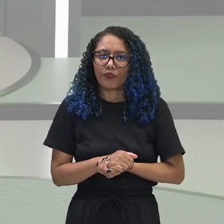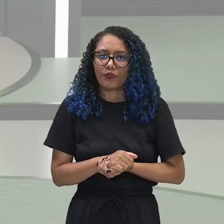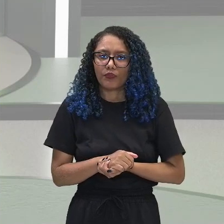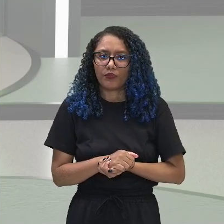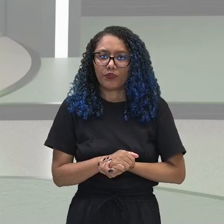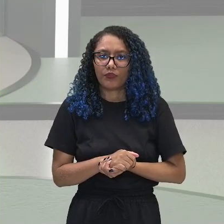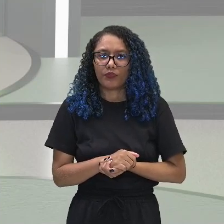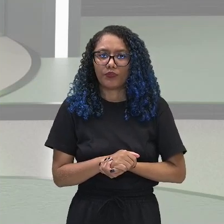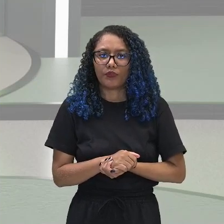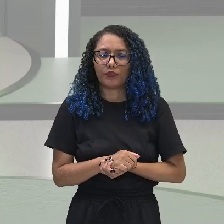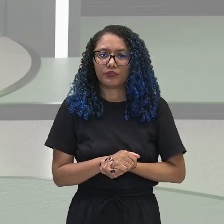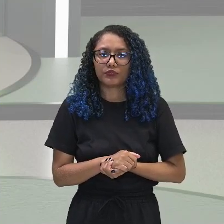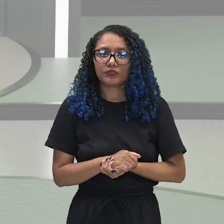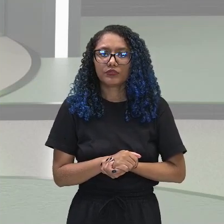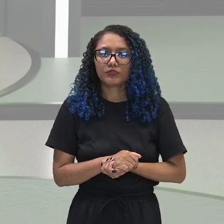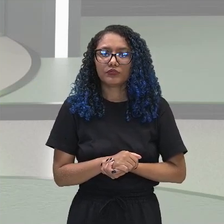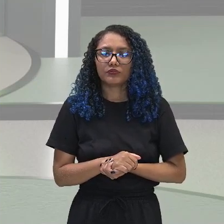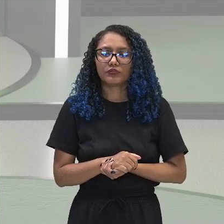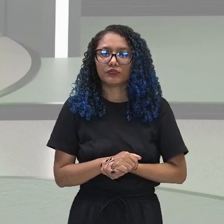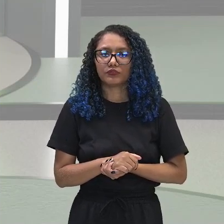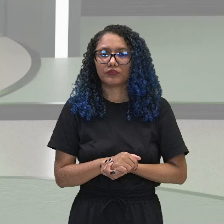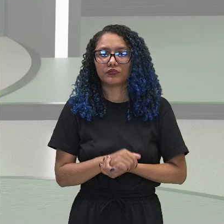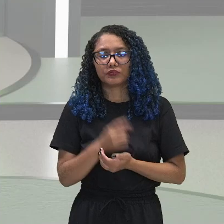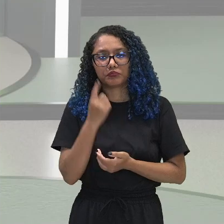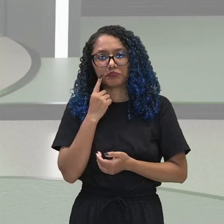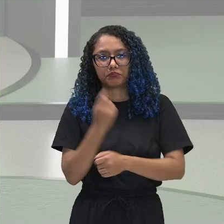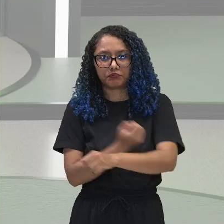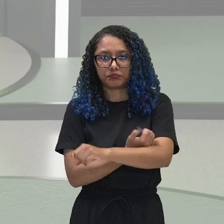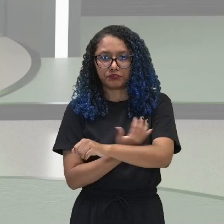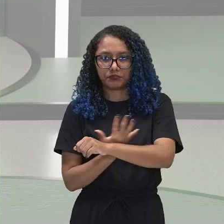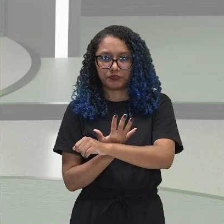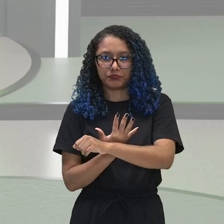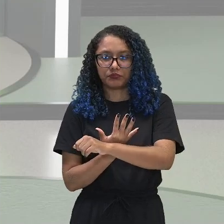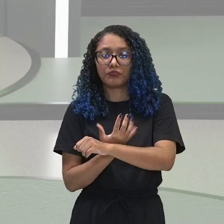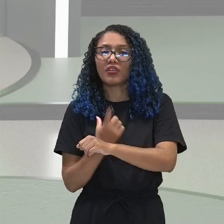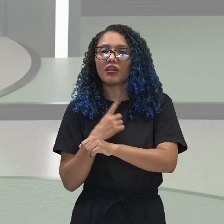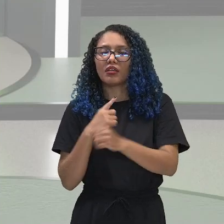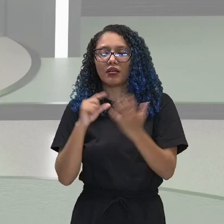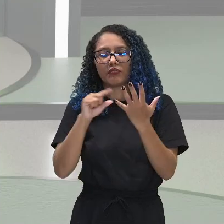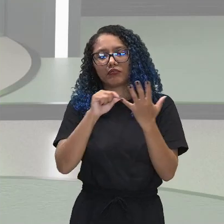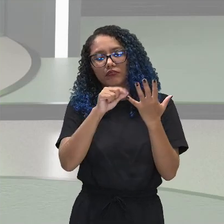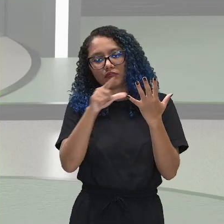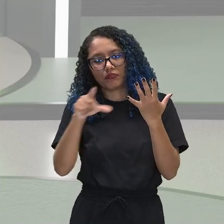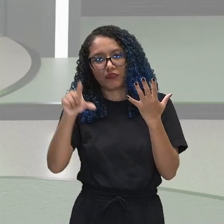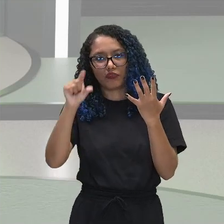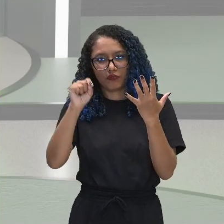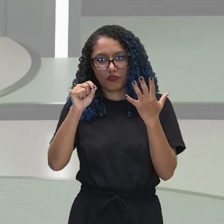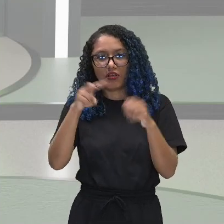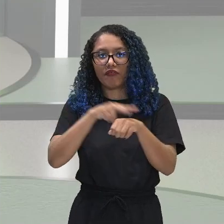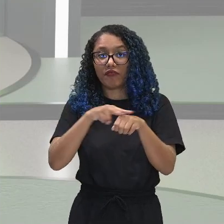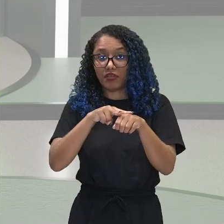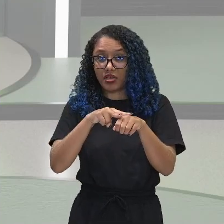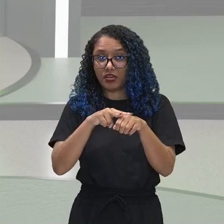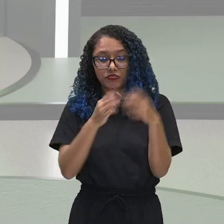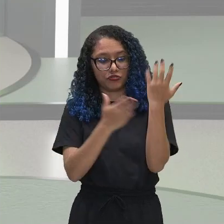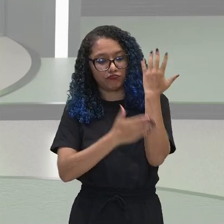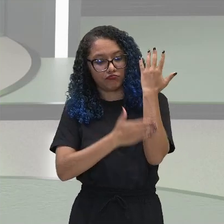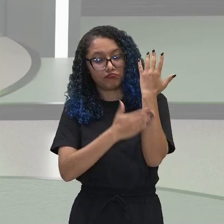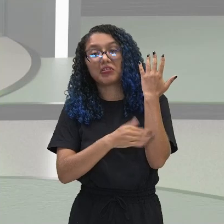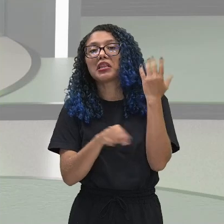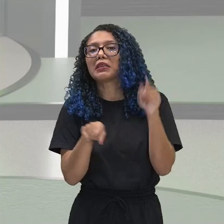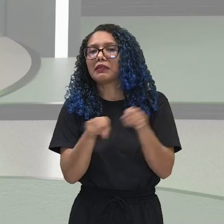esse vegetal ele está possuindo aqui, desde o ápice dele, as folhas verde até o caule. Quer dizer